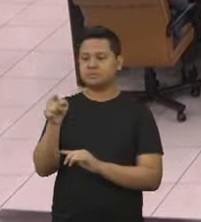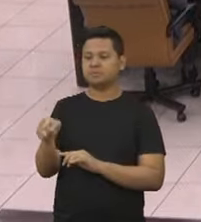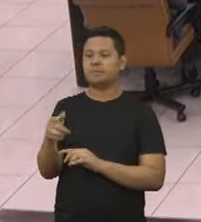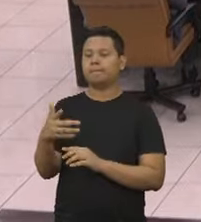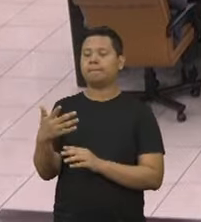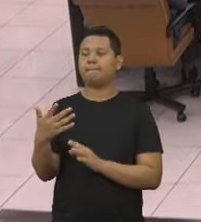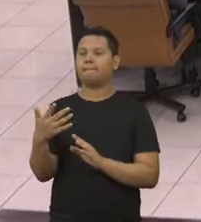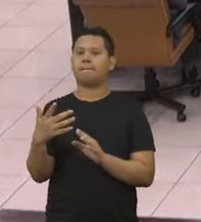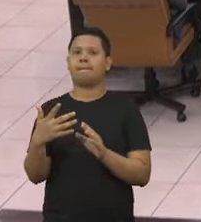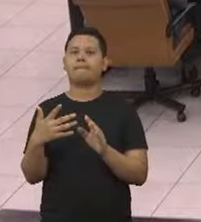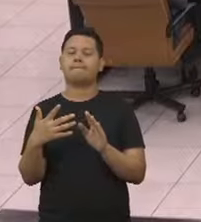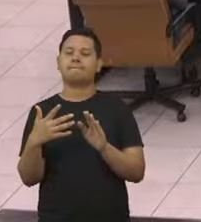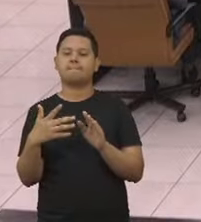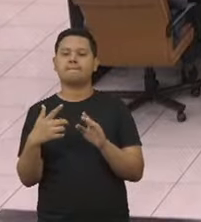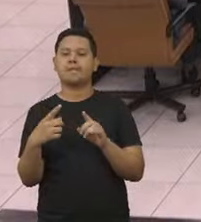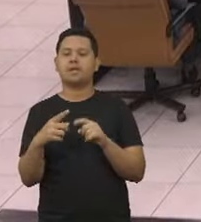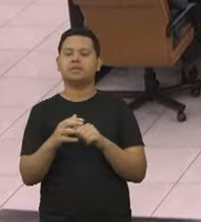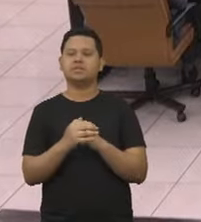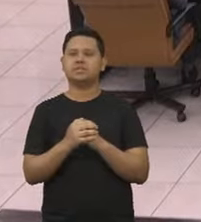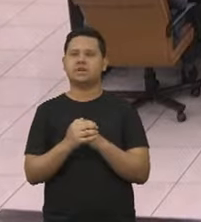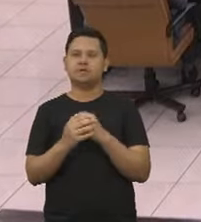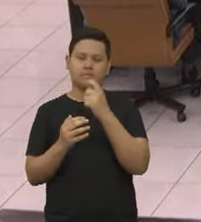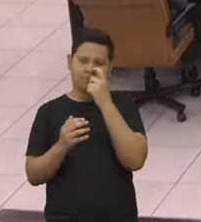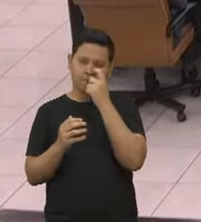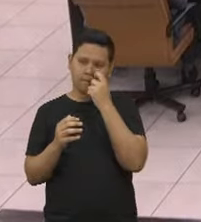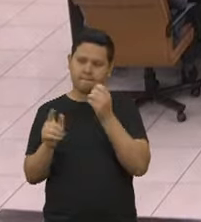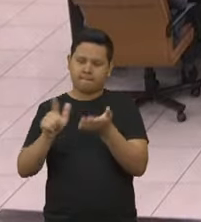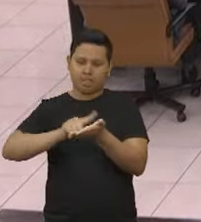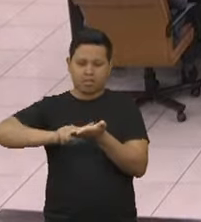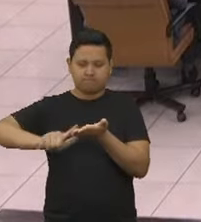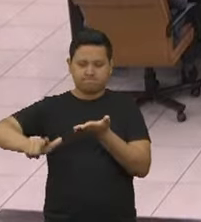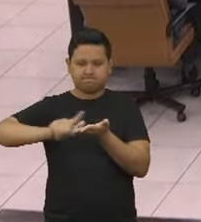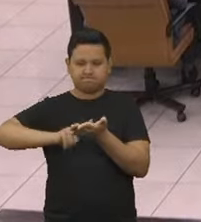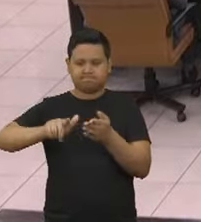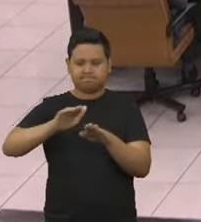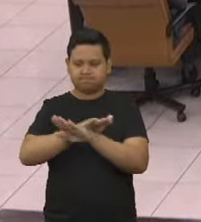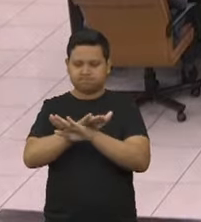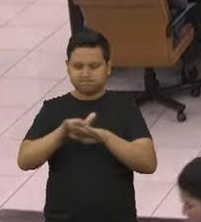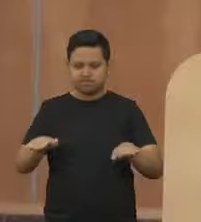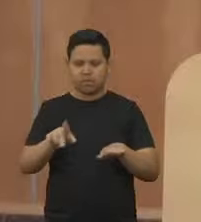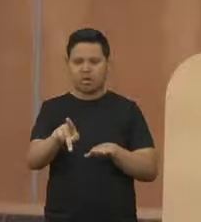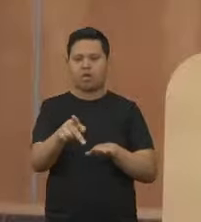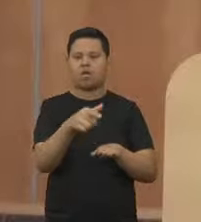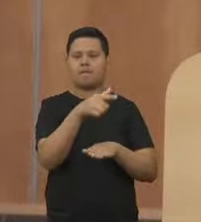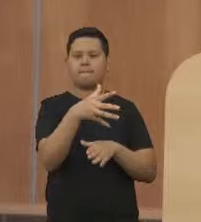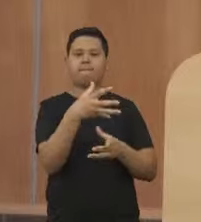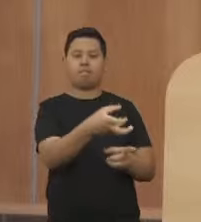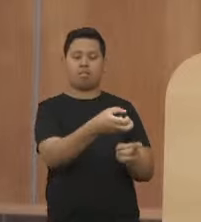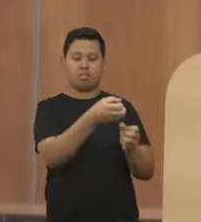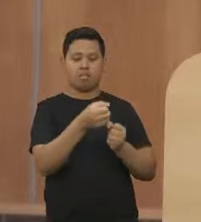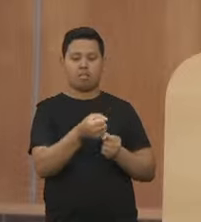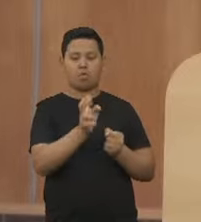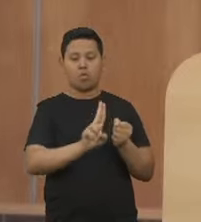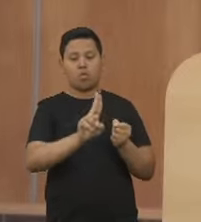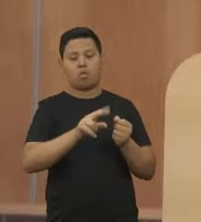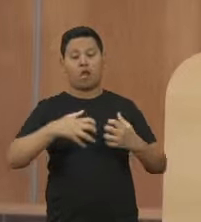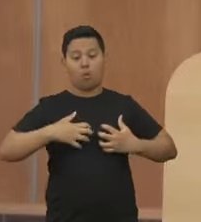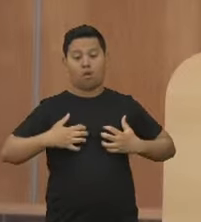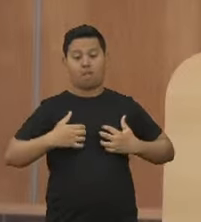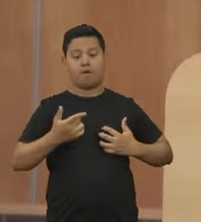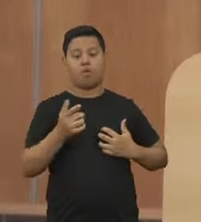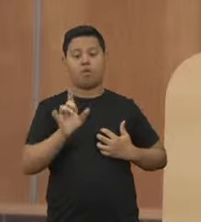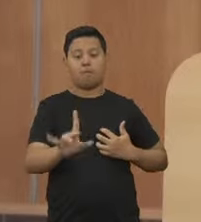extinção de veículo de tração animal para fins econômicos do